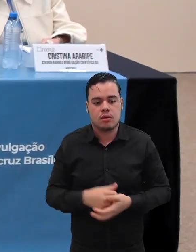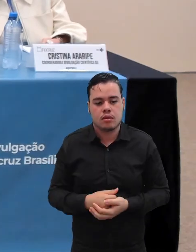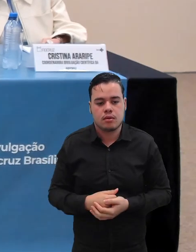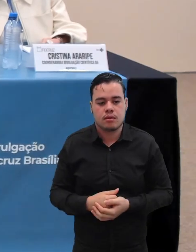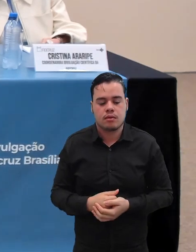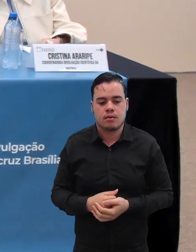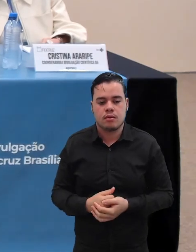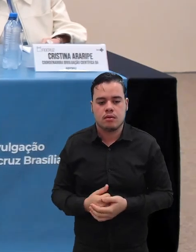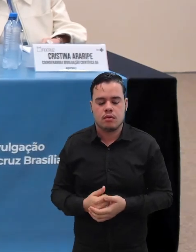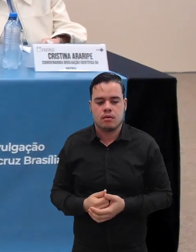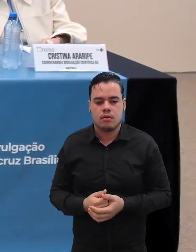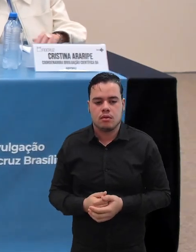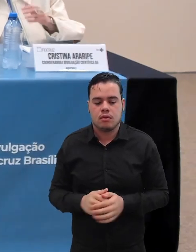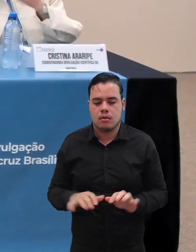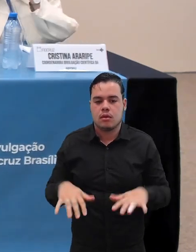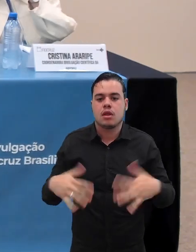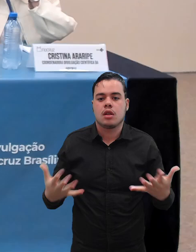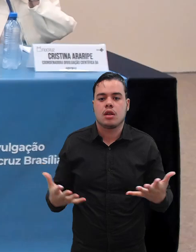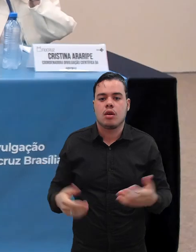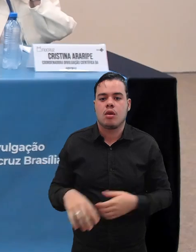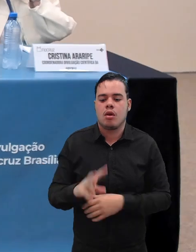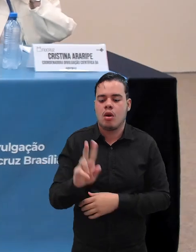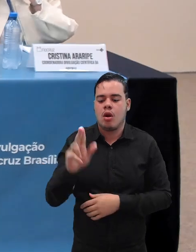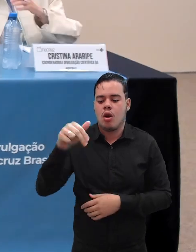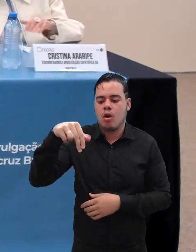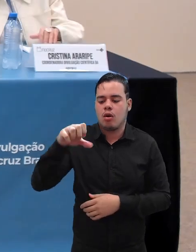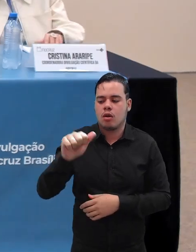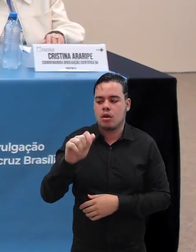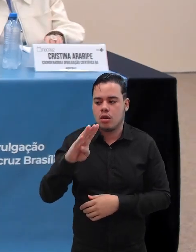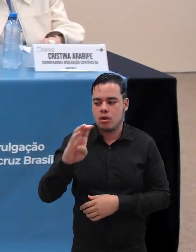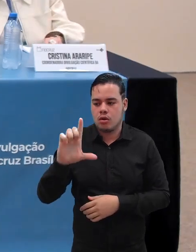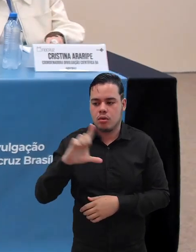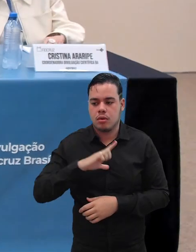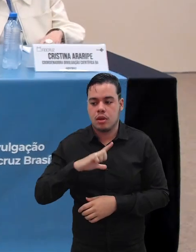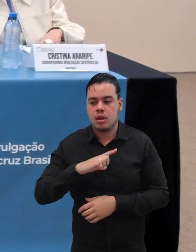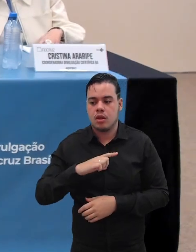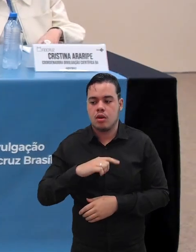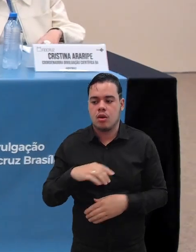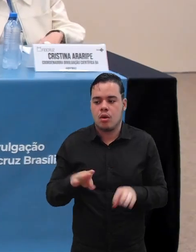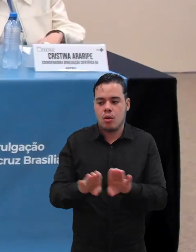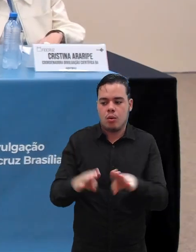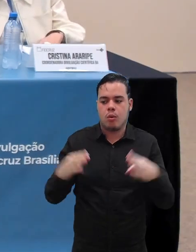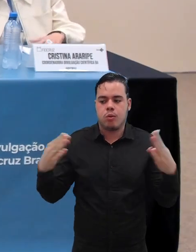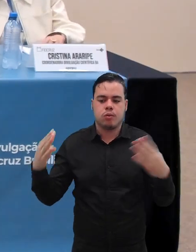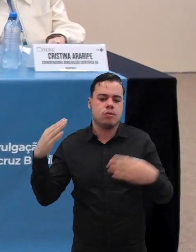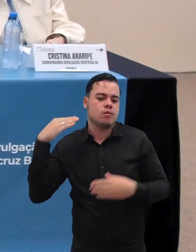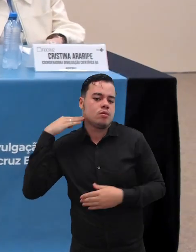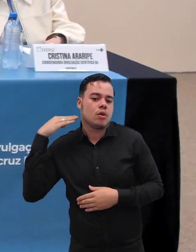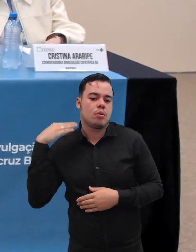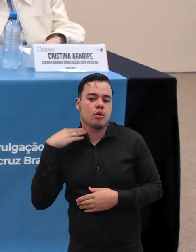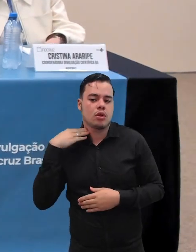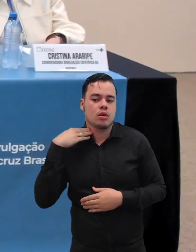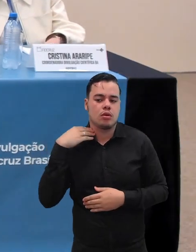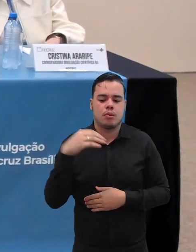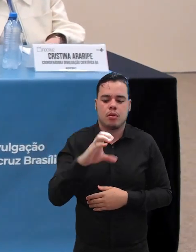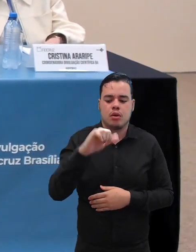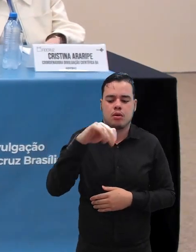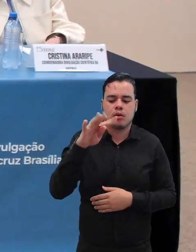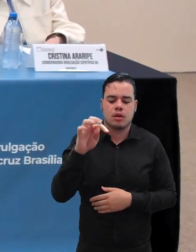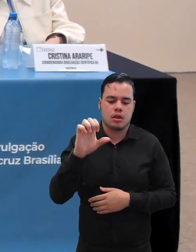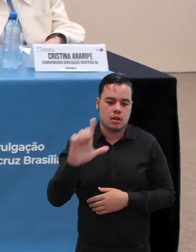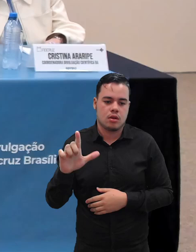Então, a Uni e a UBS vão fazer um ato na porta do Banco Central. É mais